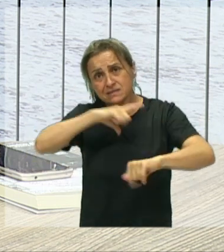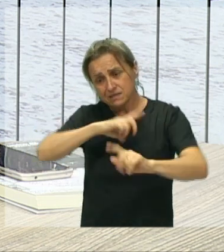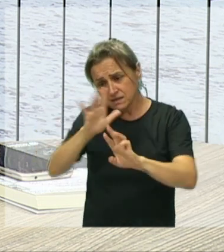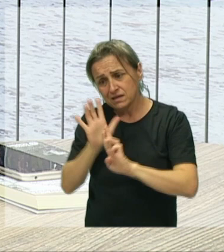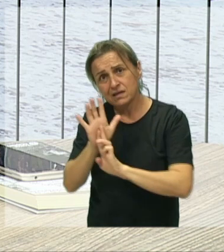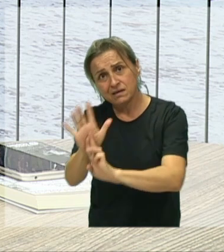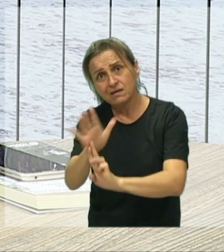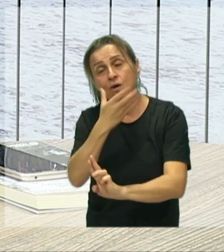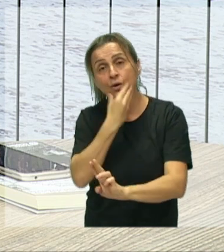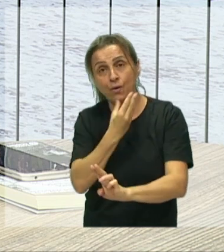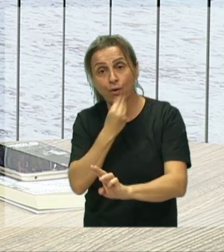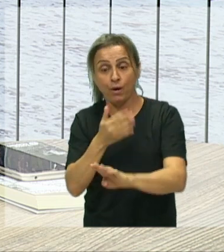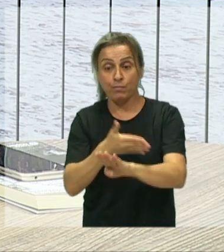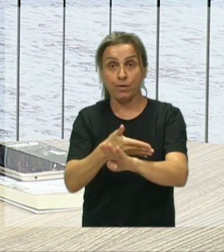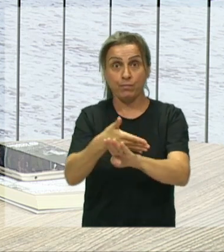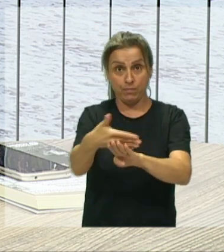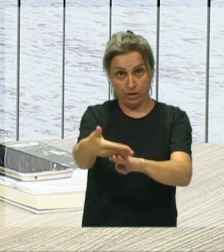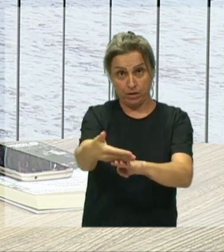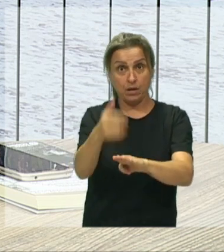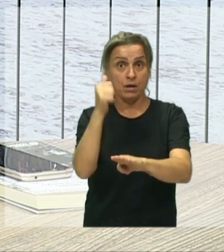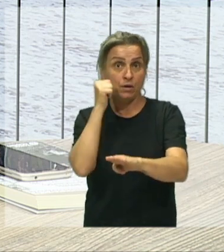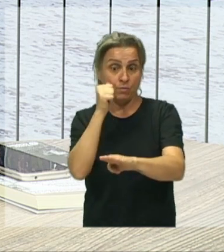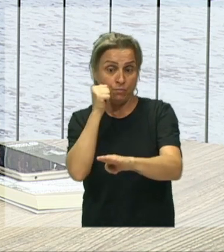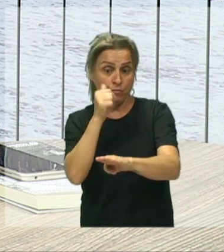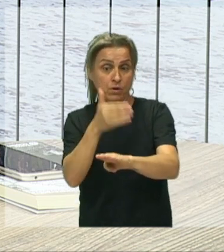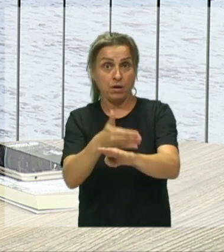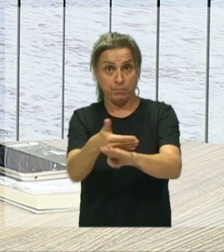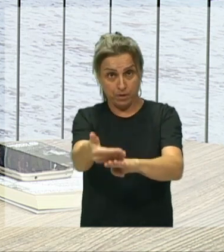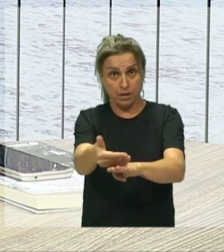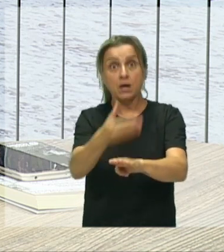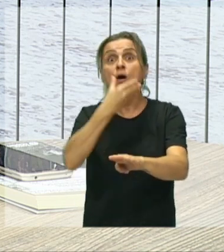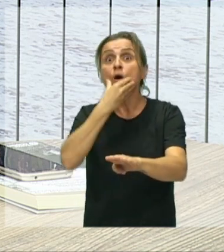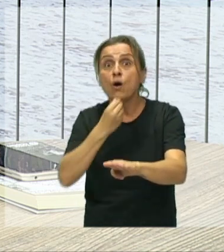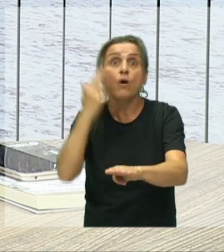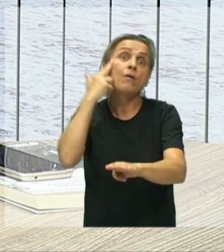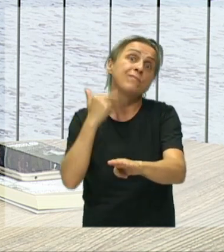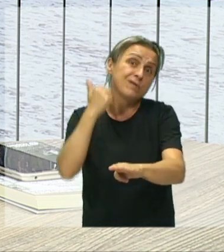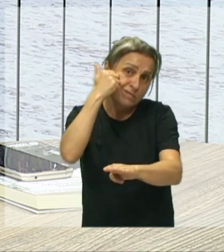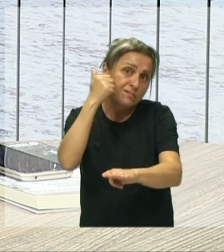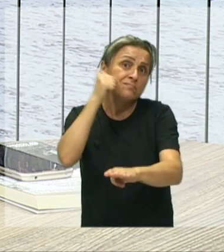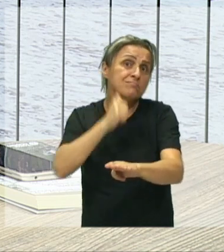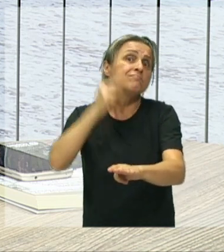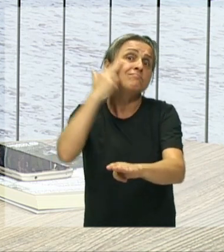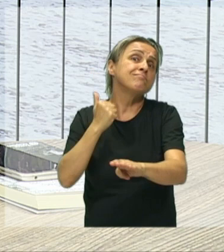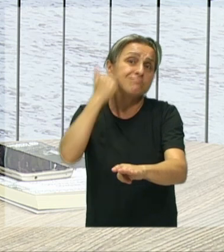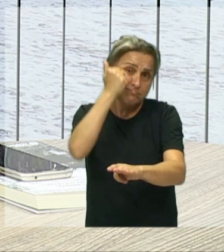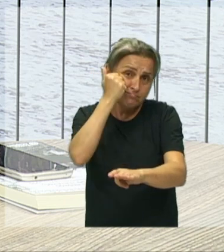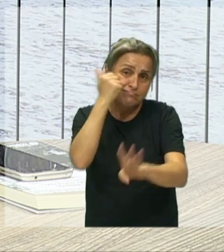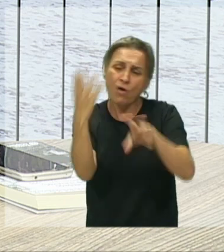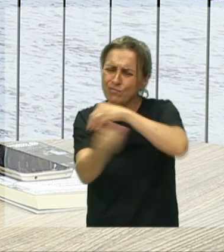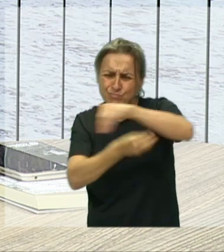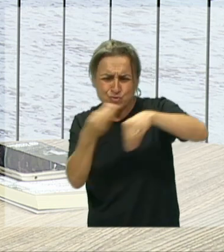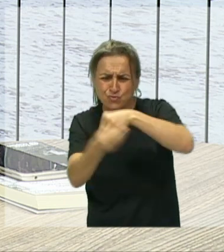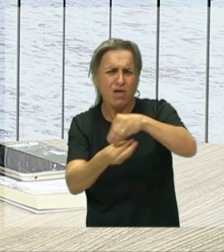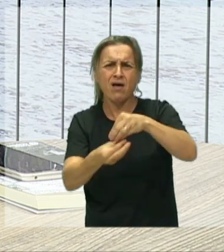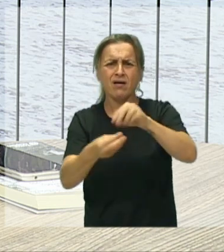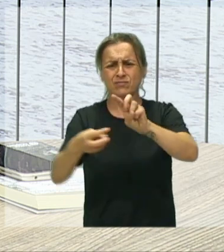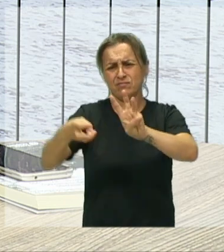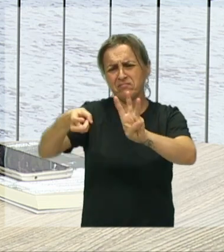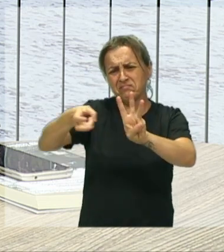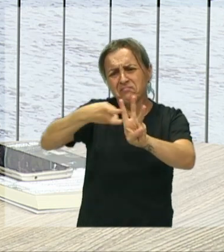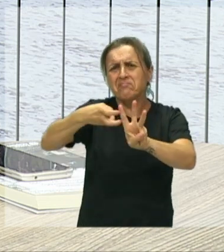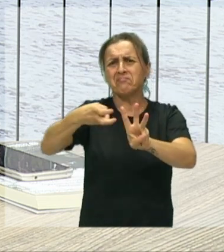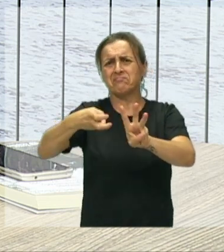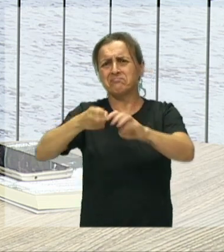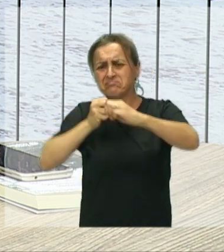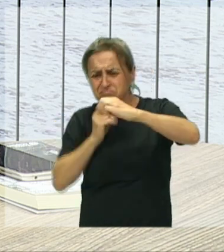de homens brancos, de mulheres brancas, de homens negros, de mulheres negras, mestiços, indígenas,